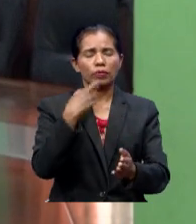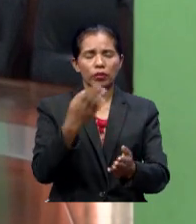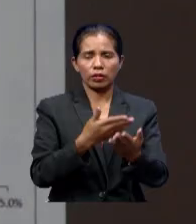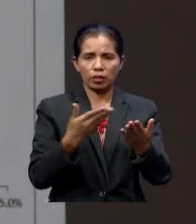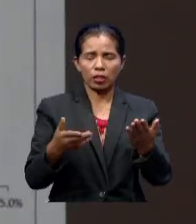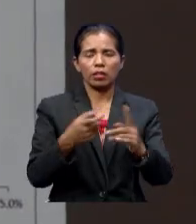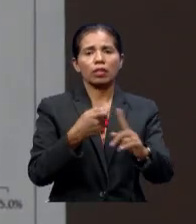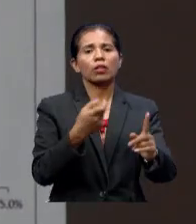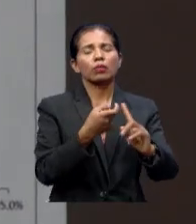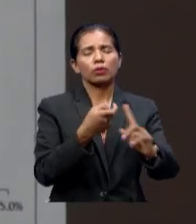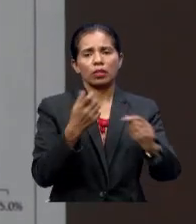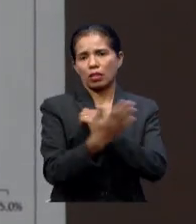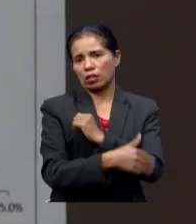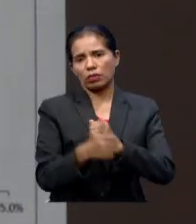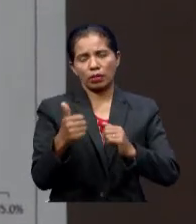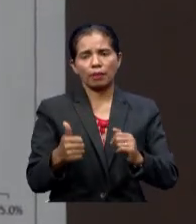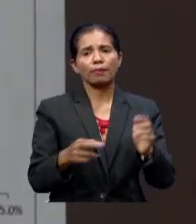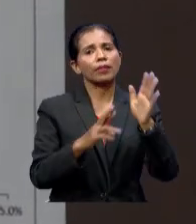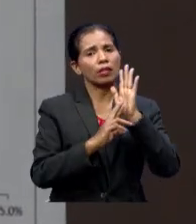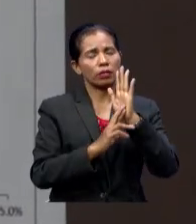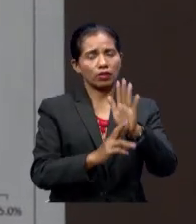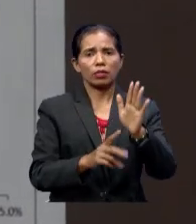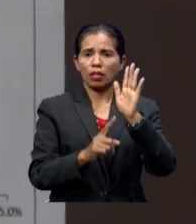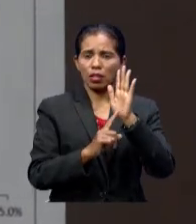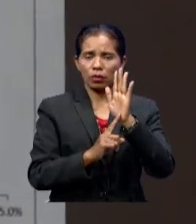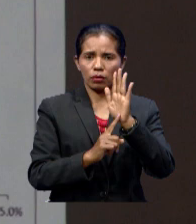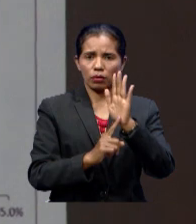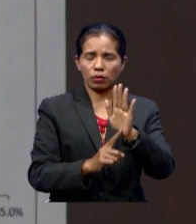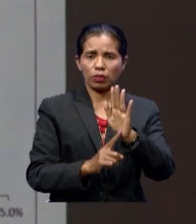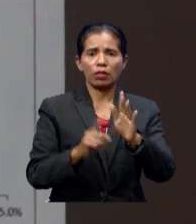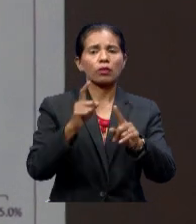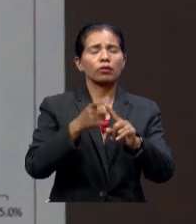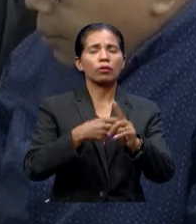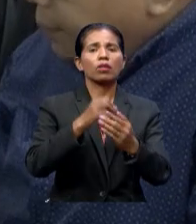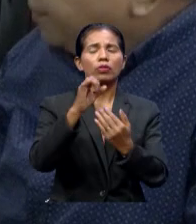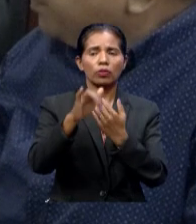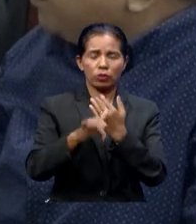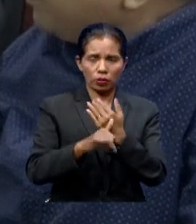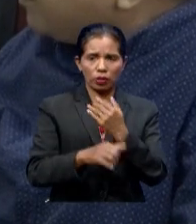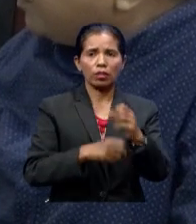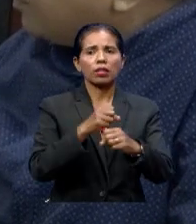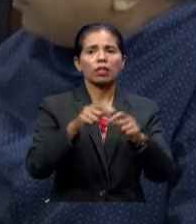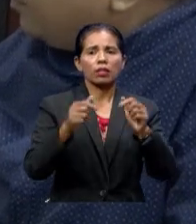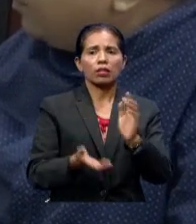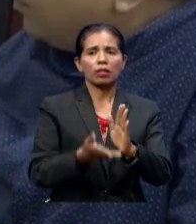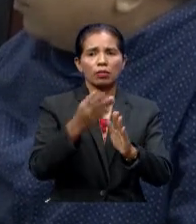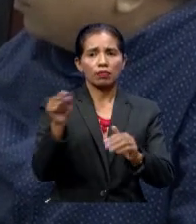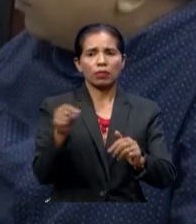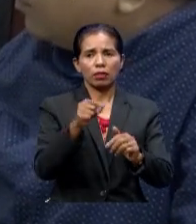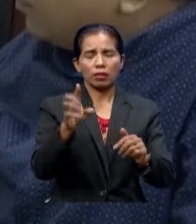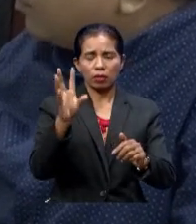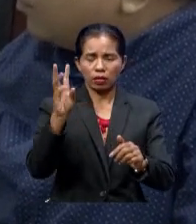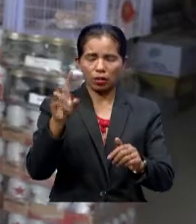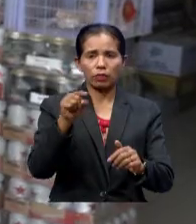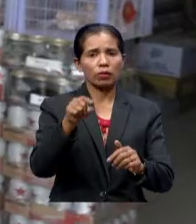mais importante, né? E a relatório refere a tudo mos e a fulan junho tinangne saiba por cento 0,6